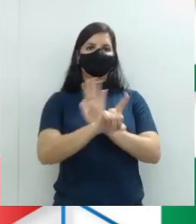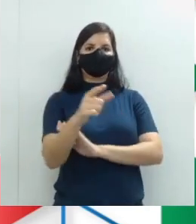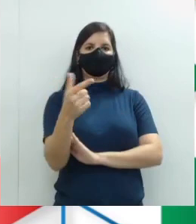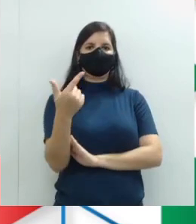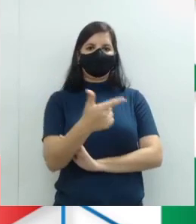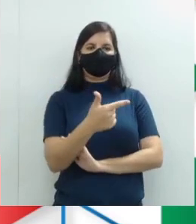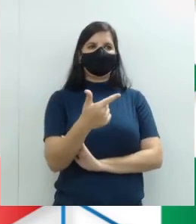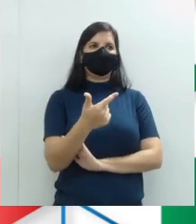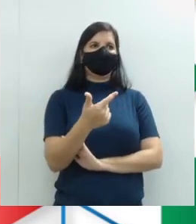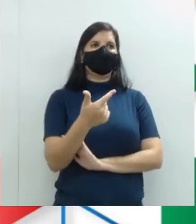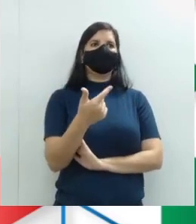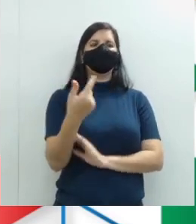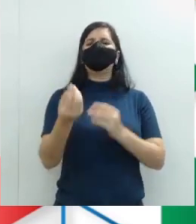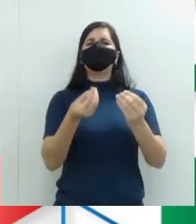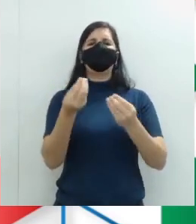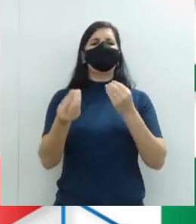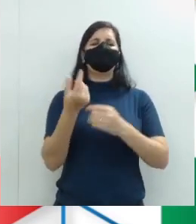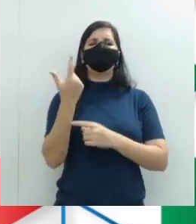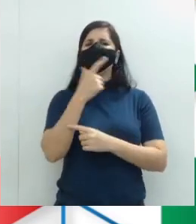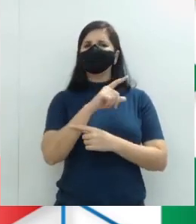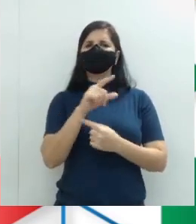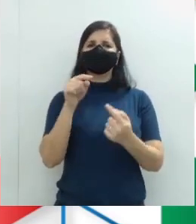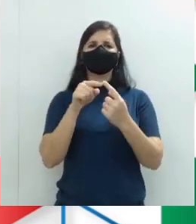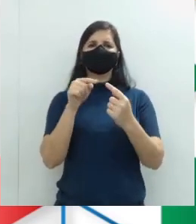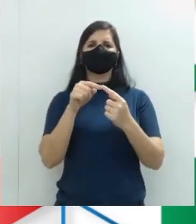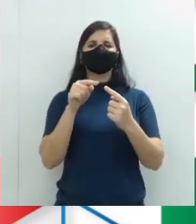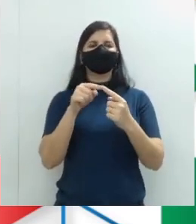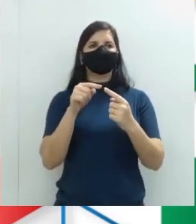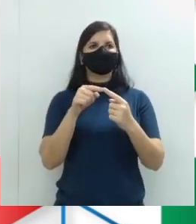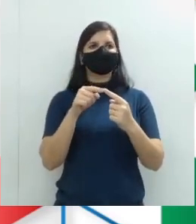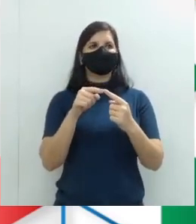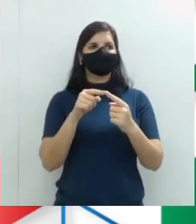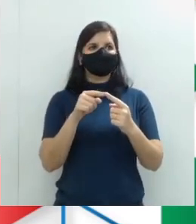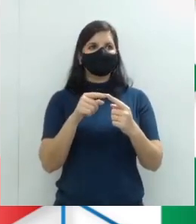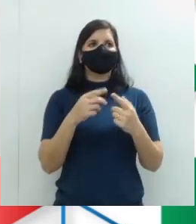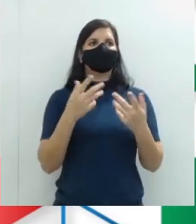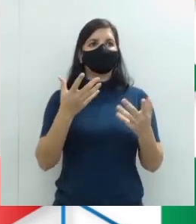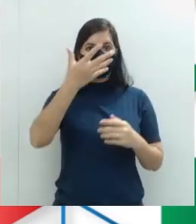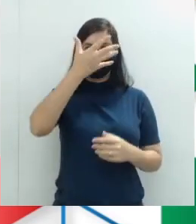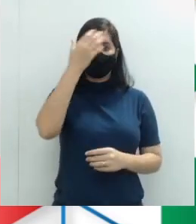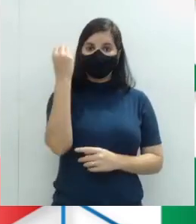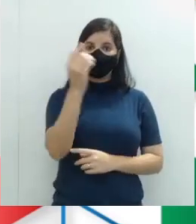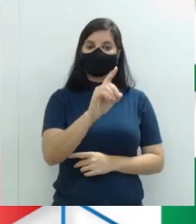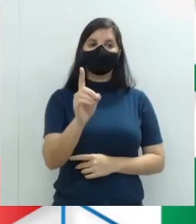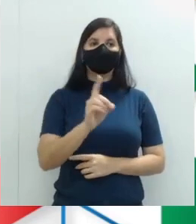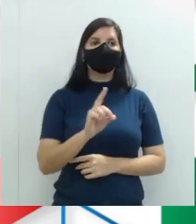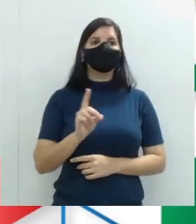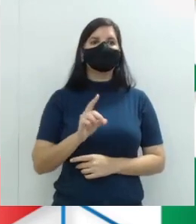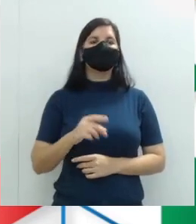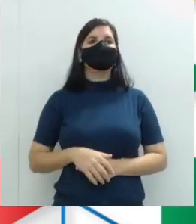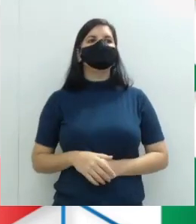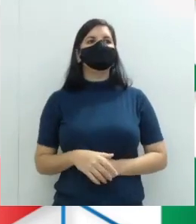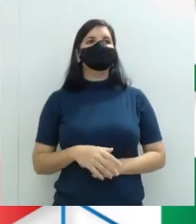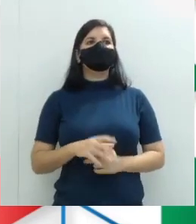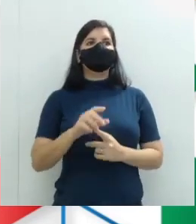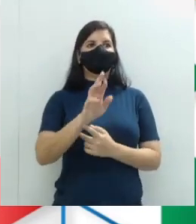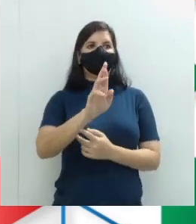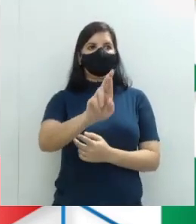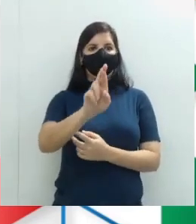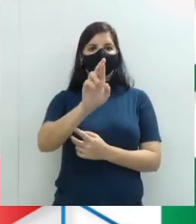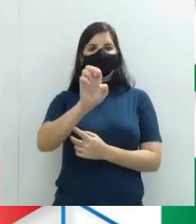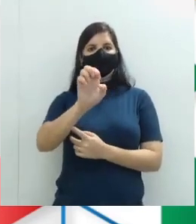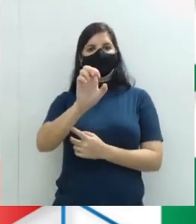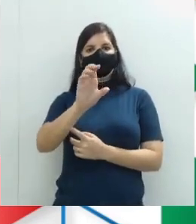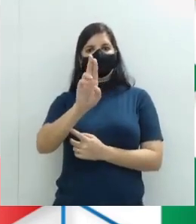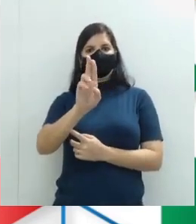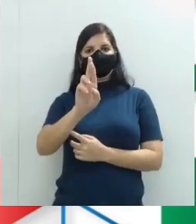O que é necessário para definir uma sequência recursiva? Não esquece, tá? Recursiva e